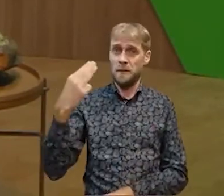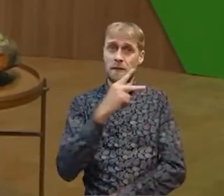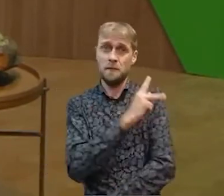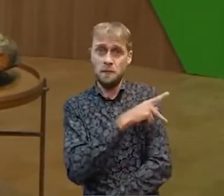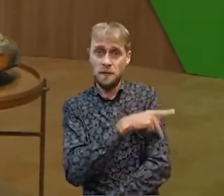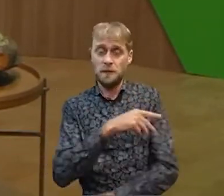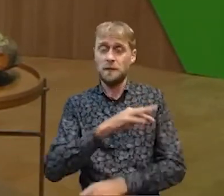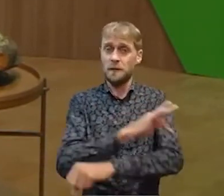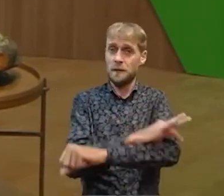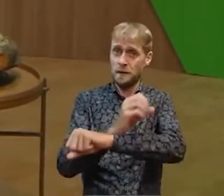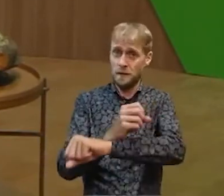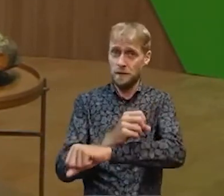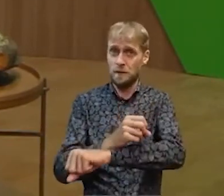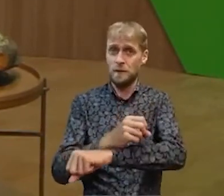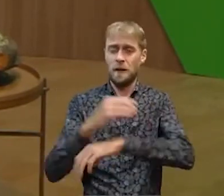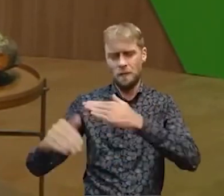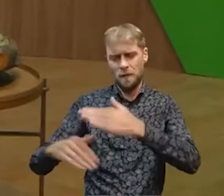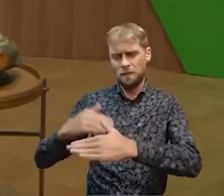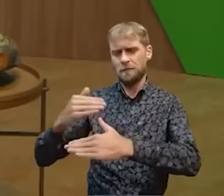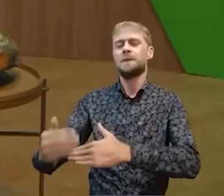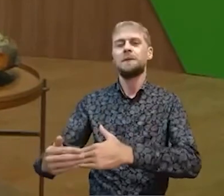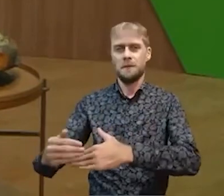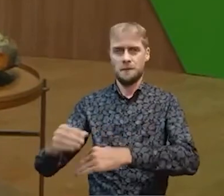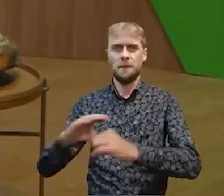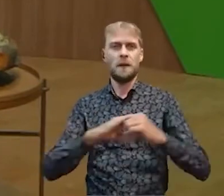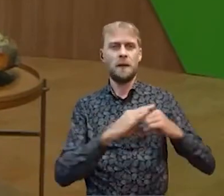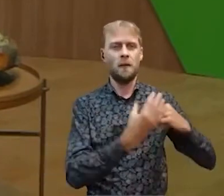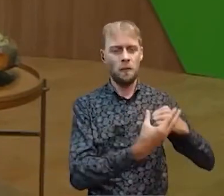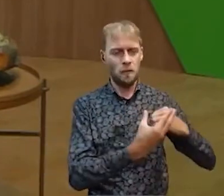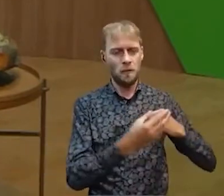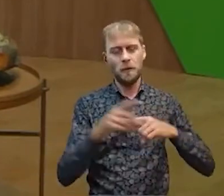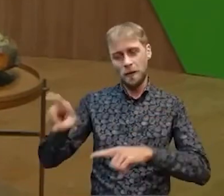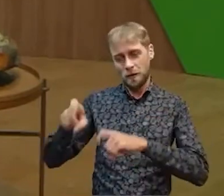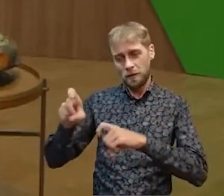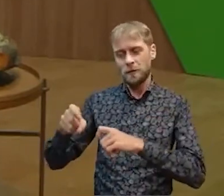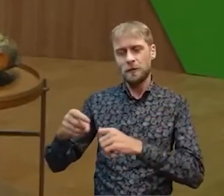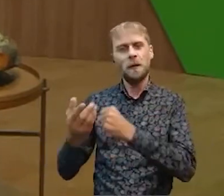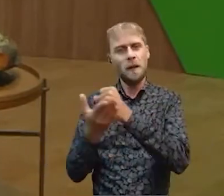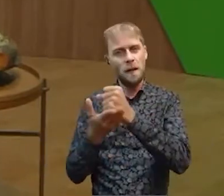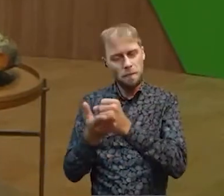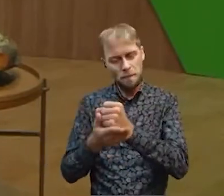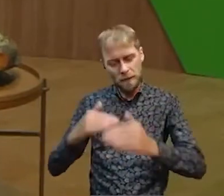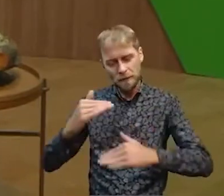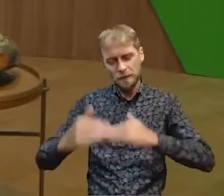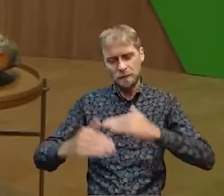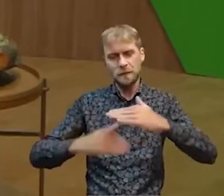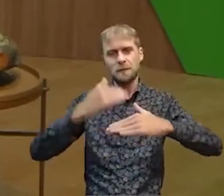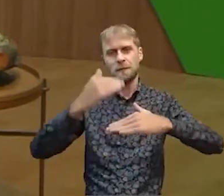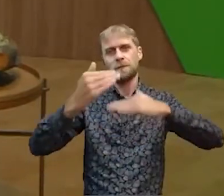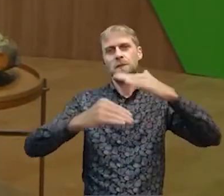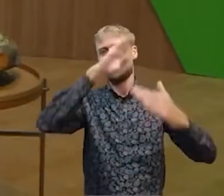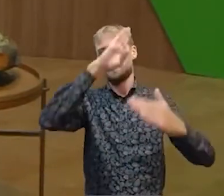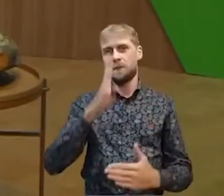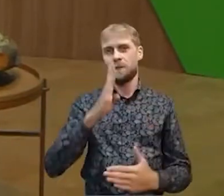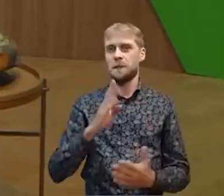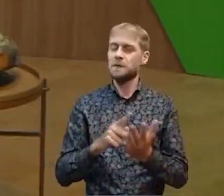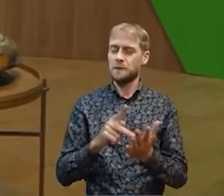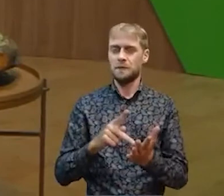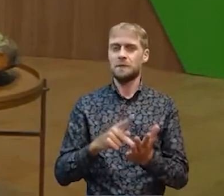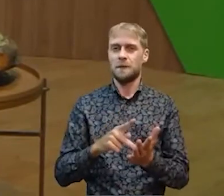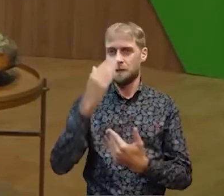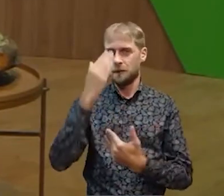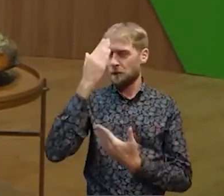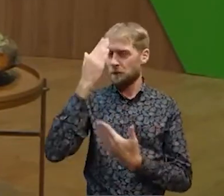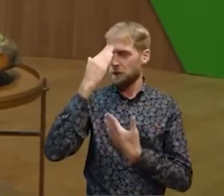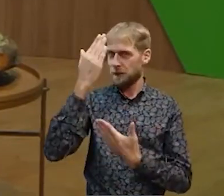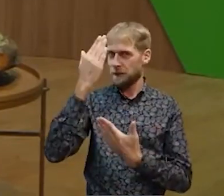com certeza vamos sair dessa pandemia e o agronegócio que vai sustentar mais uma vez esse país, eu não tenho dúvida com relação a isso. Muito obrigado a